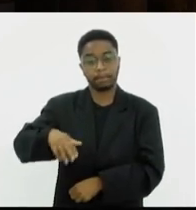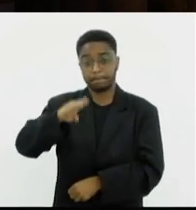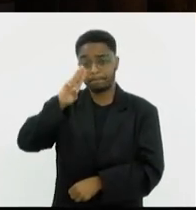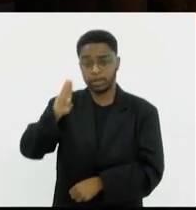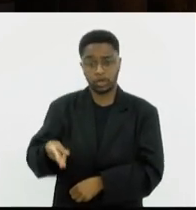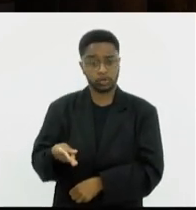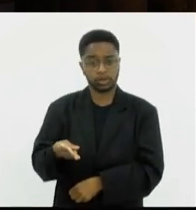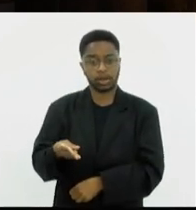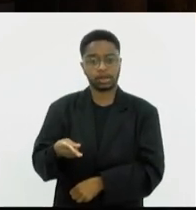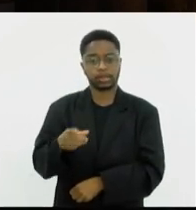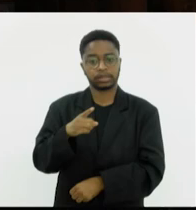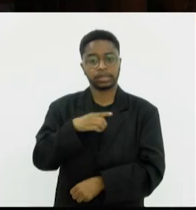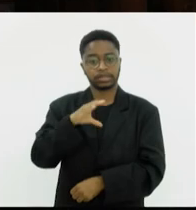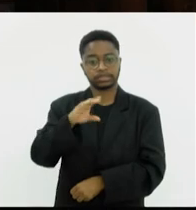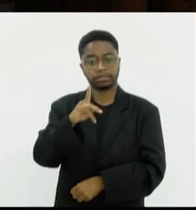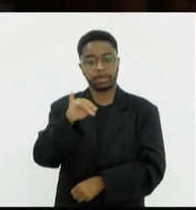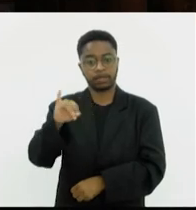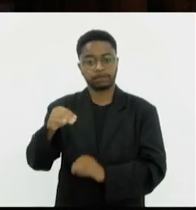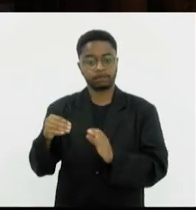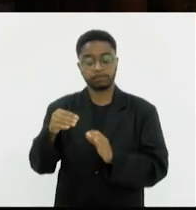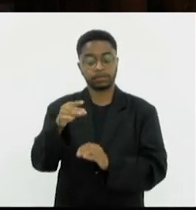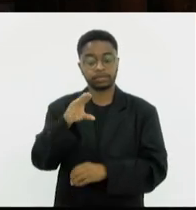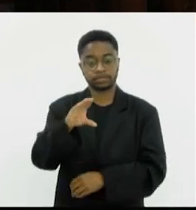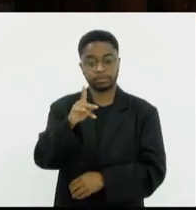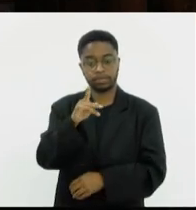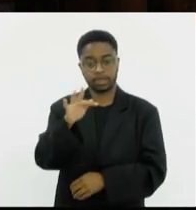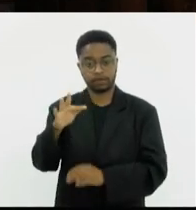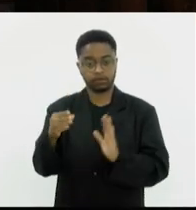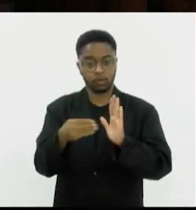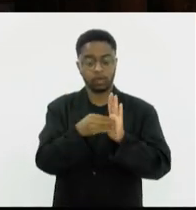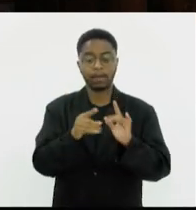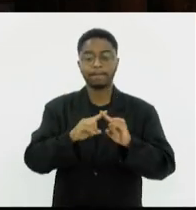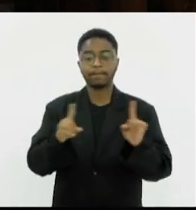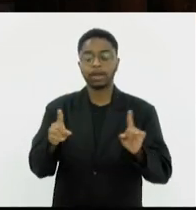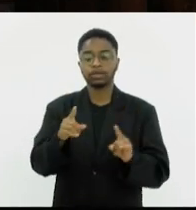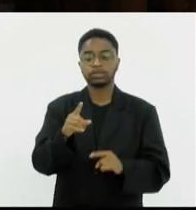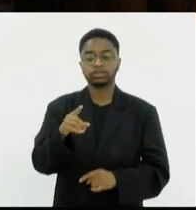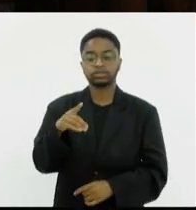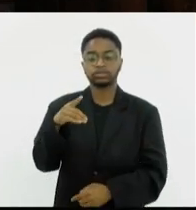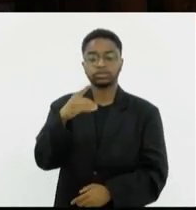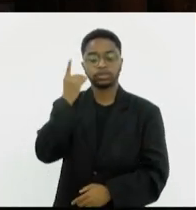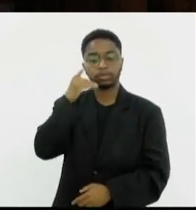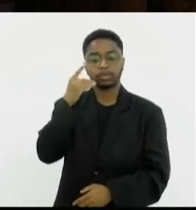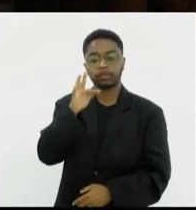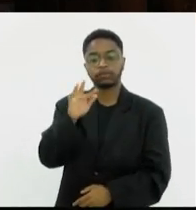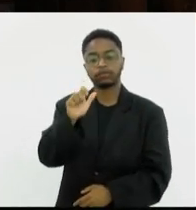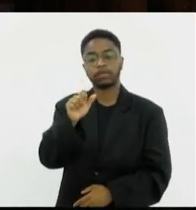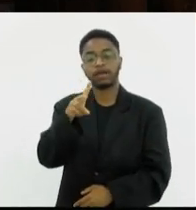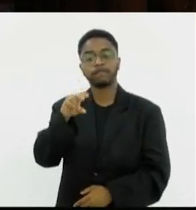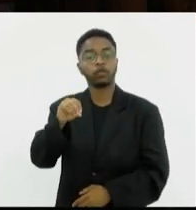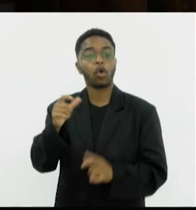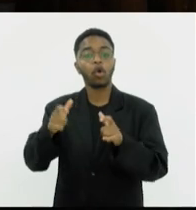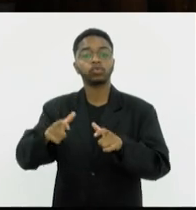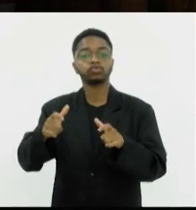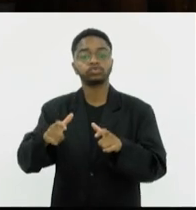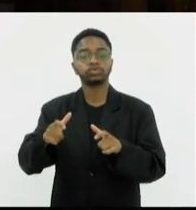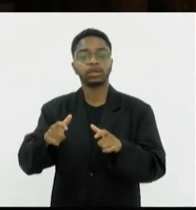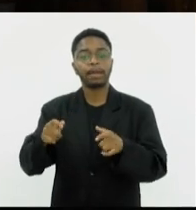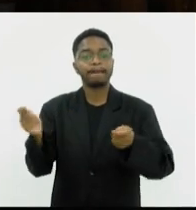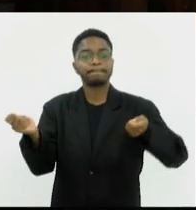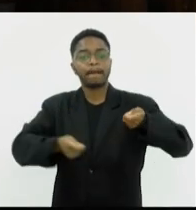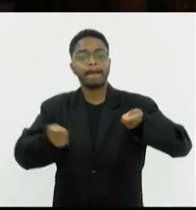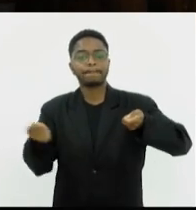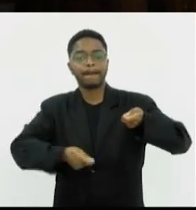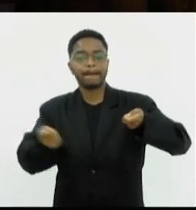milionárias, com o CPF deles. E onde estava o deputado Flávio Serafini, que era o presidente da comissão de educação? Estava batendo panela